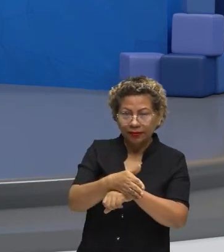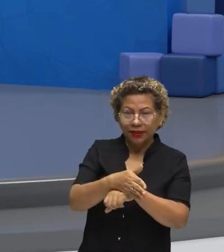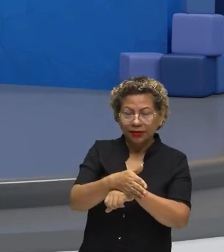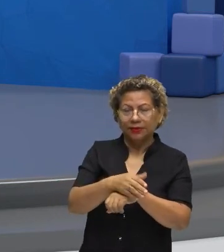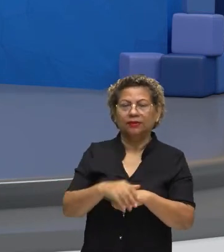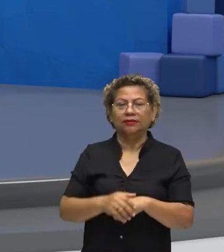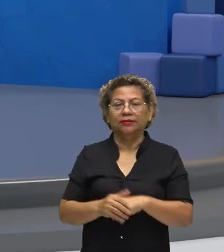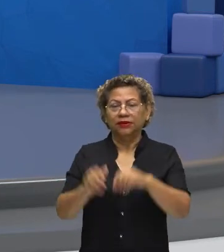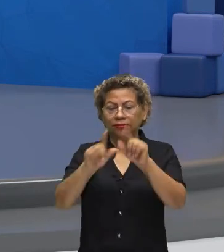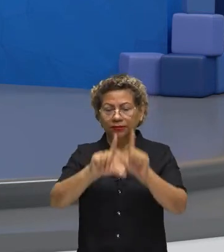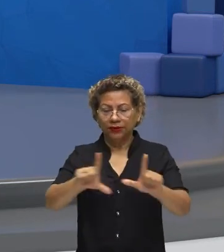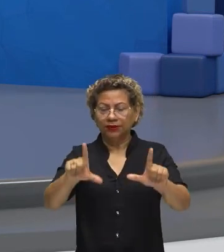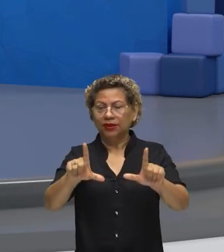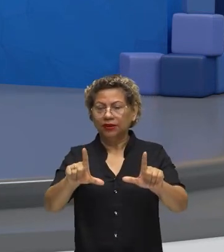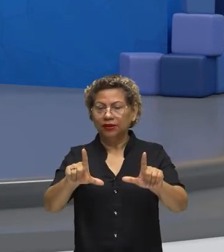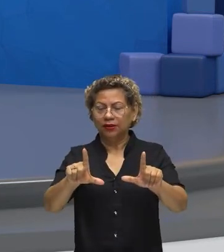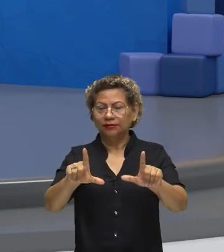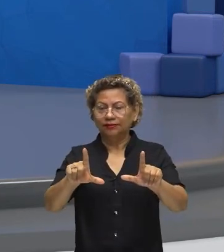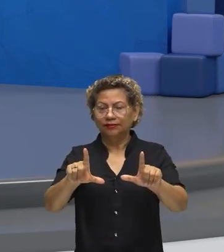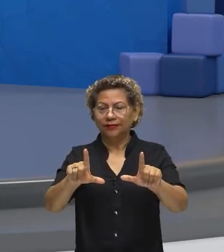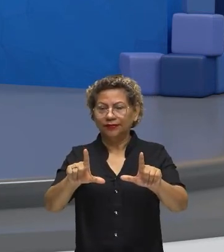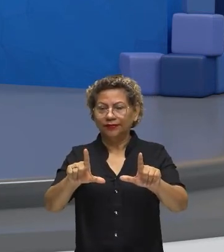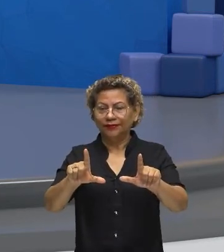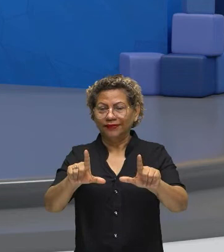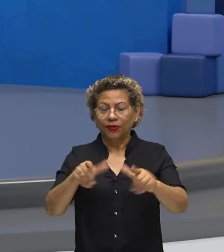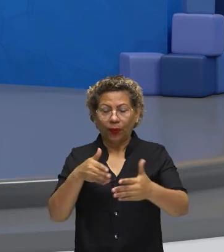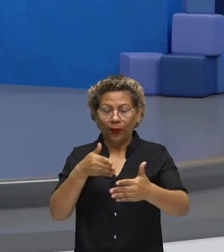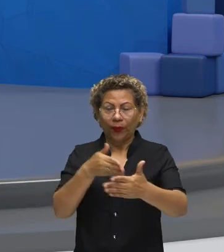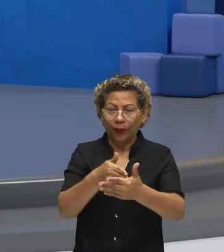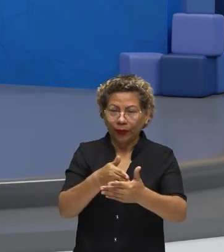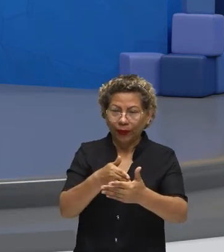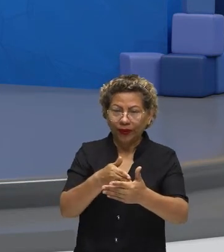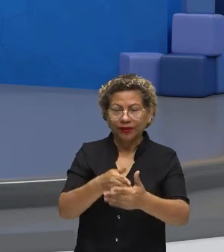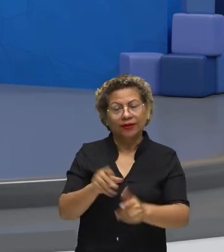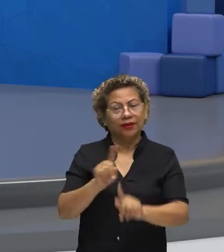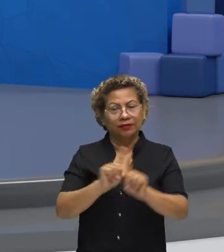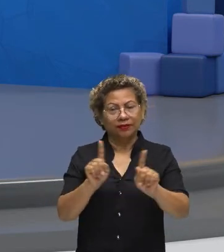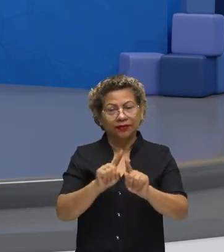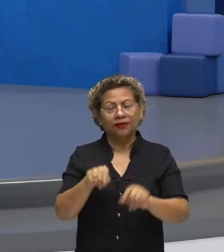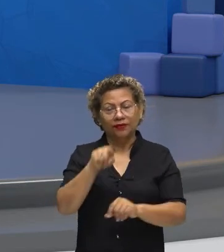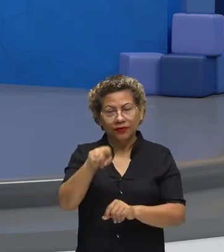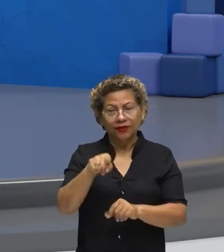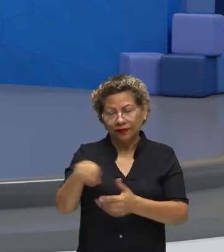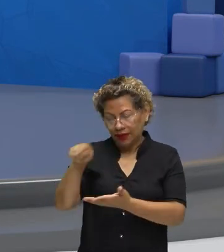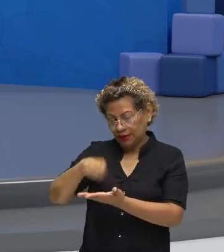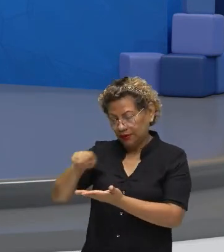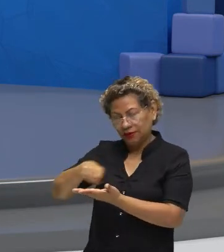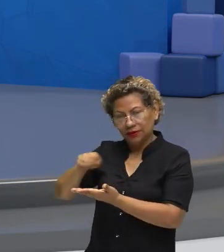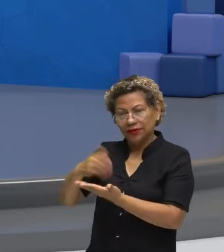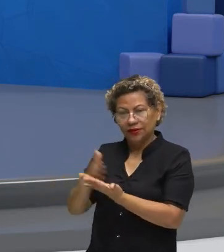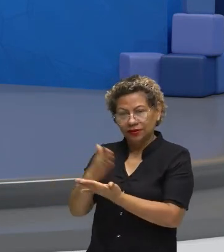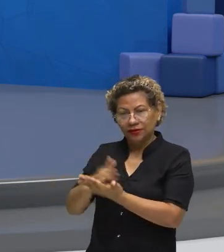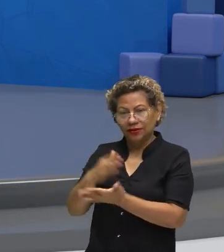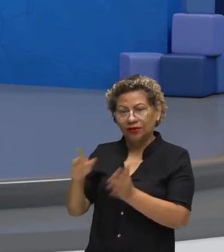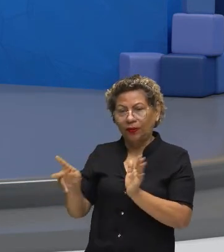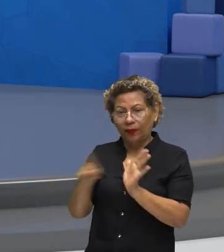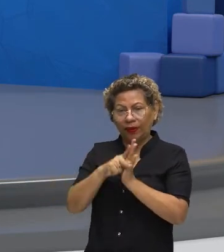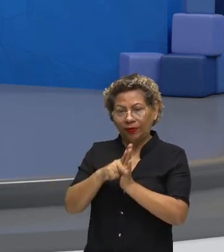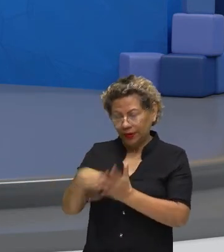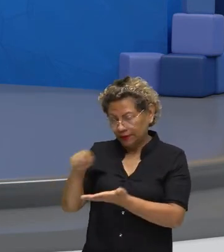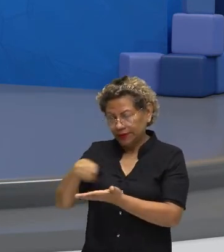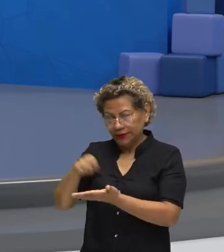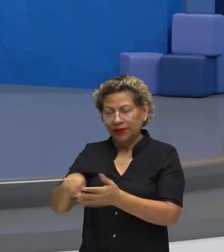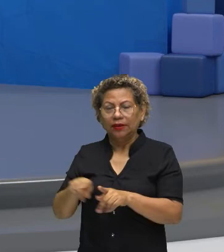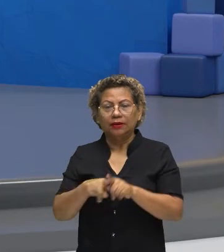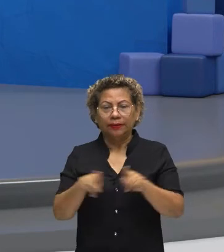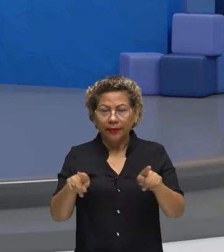tela não vai bloquear, né, para você preencher ali a pergunta. Você vai ter que acabar anotando no seu caderno, tudo bem? Mas o nosso acordo